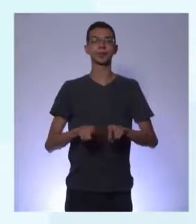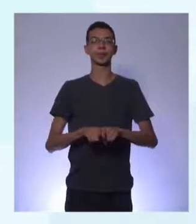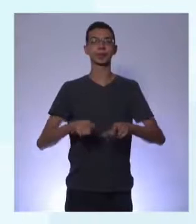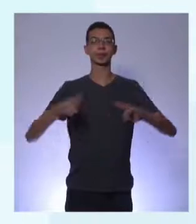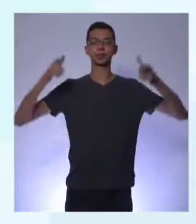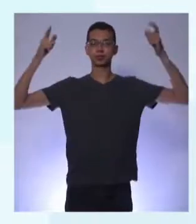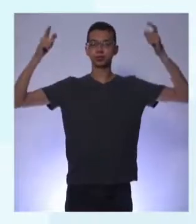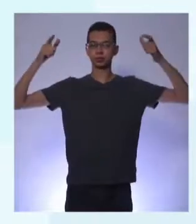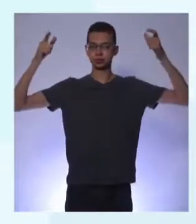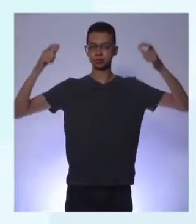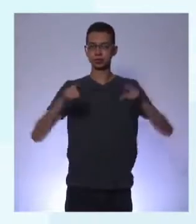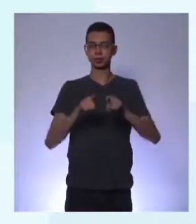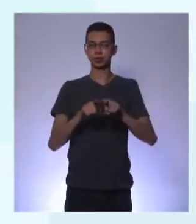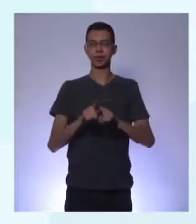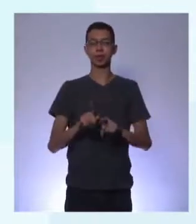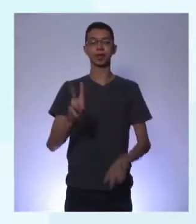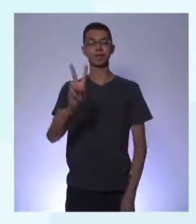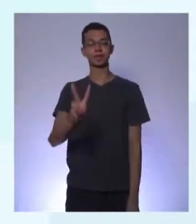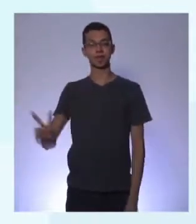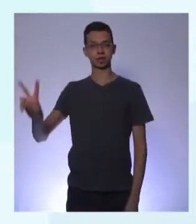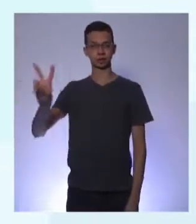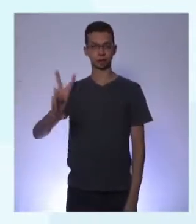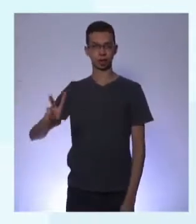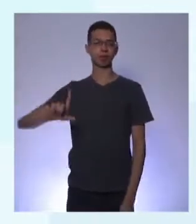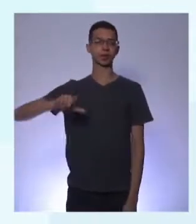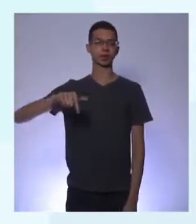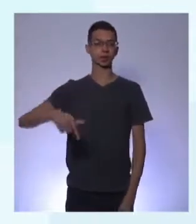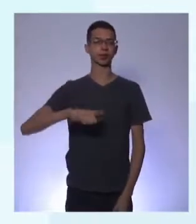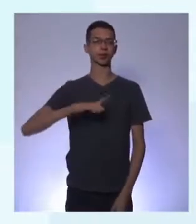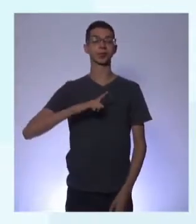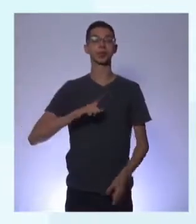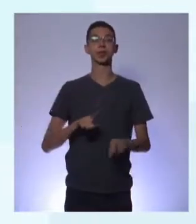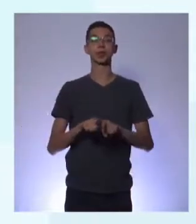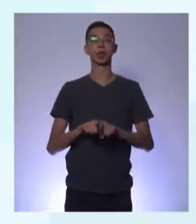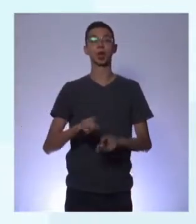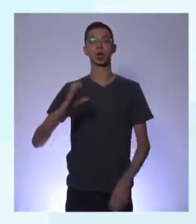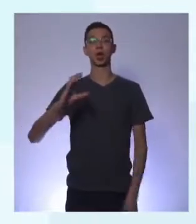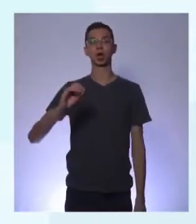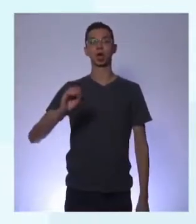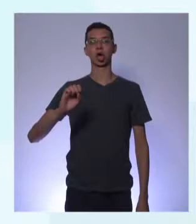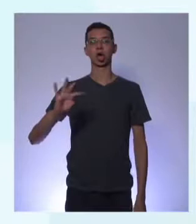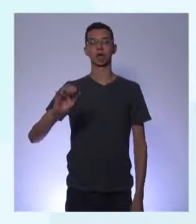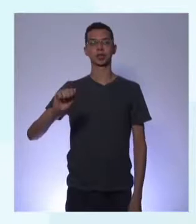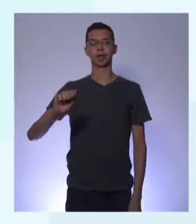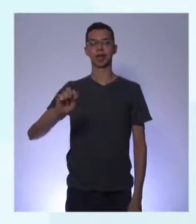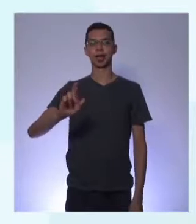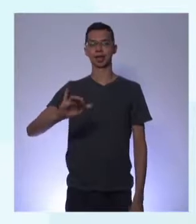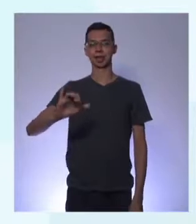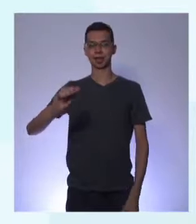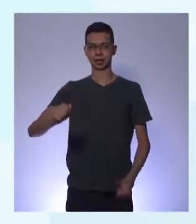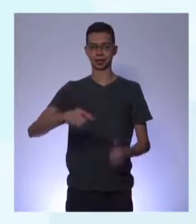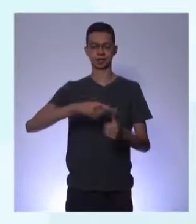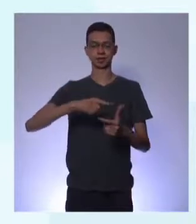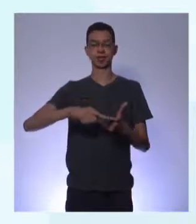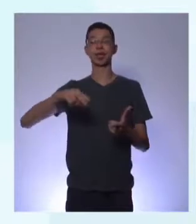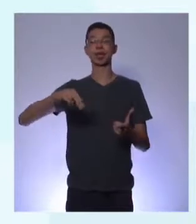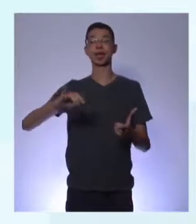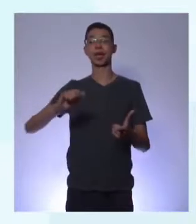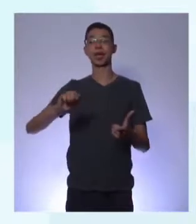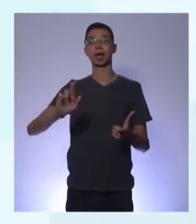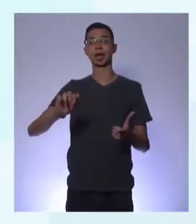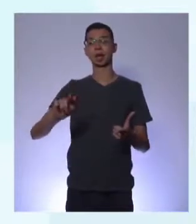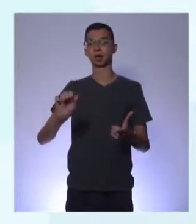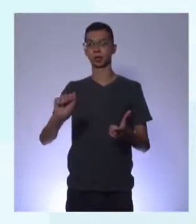e da Venezuela um pouco mais à frente, Costa Rica e Nicarágua também, próximos ali de Honduras e